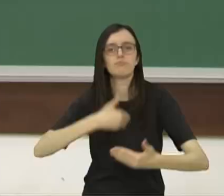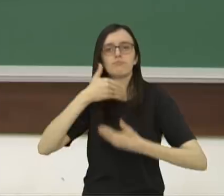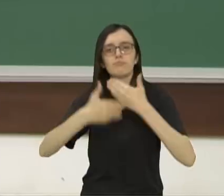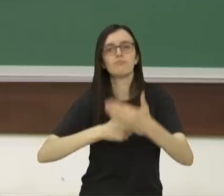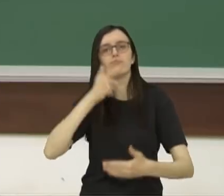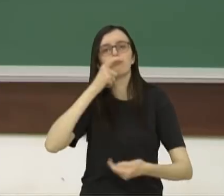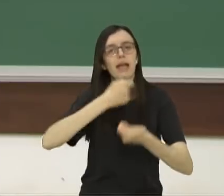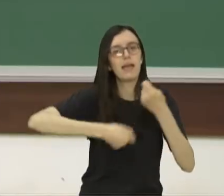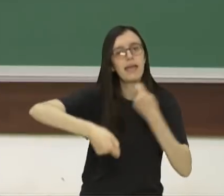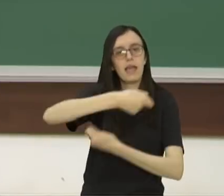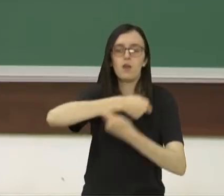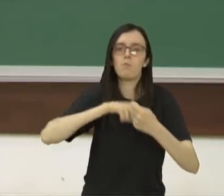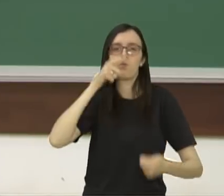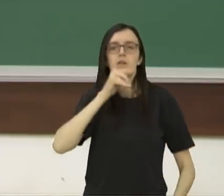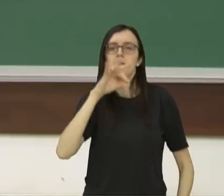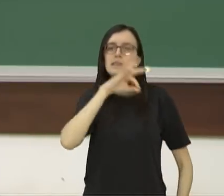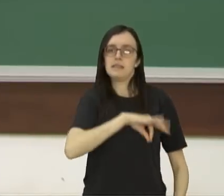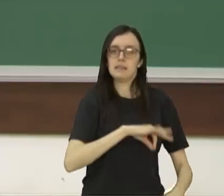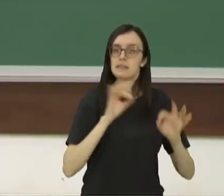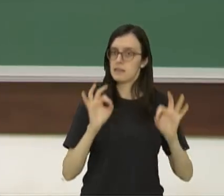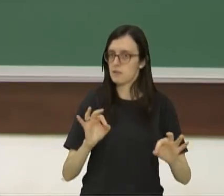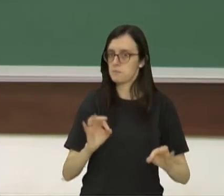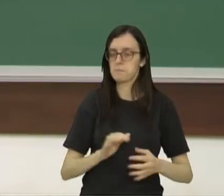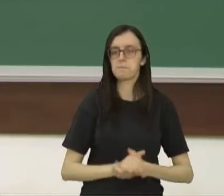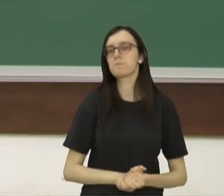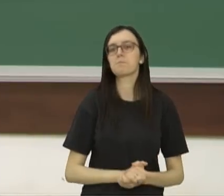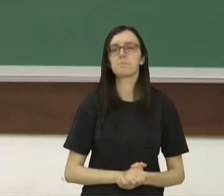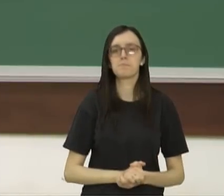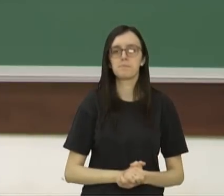desenvolvimento econômico, tenha uma renda, certo?